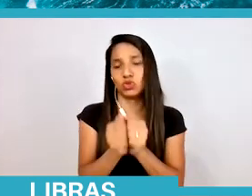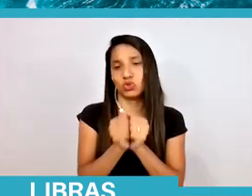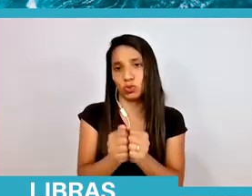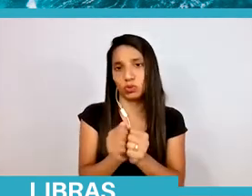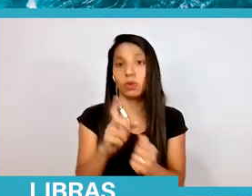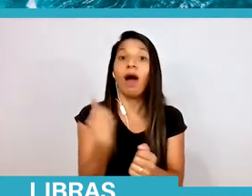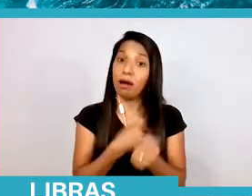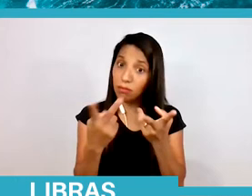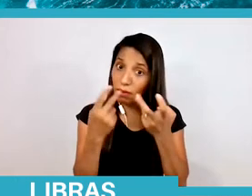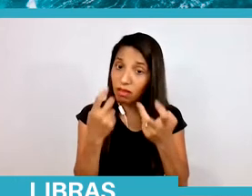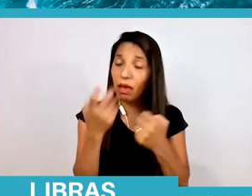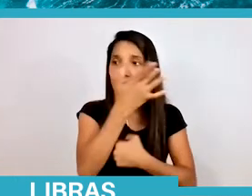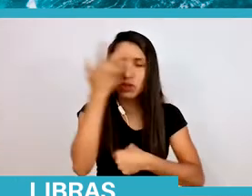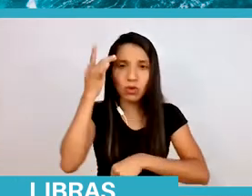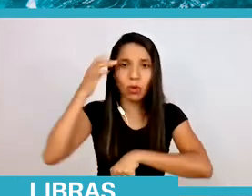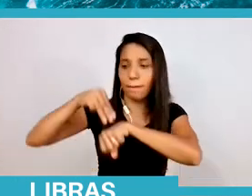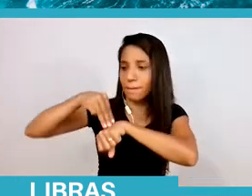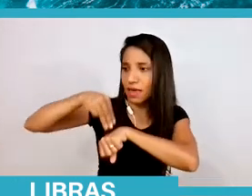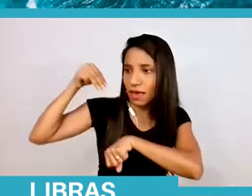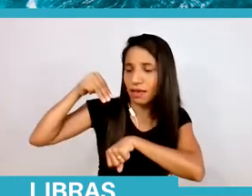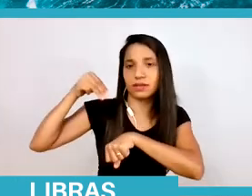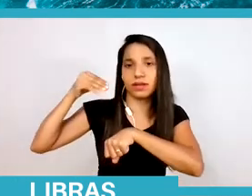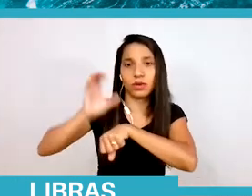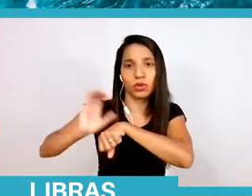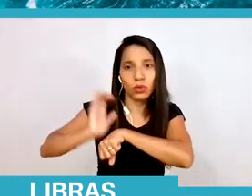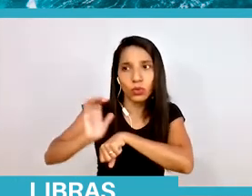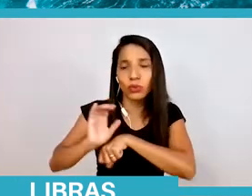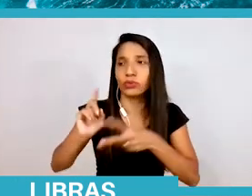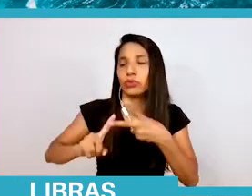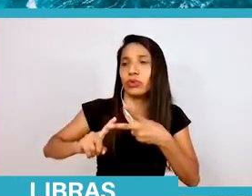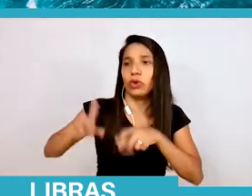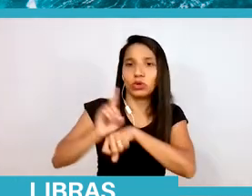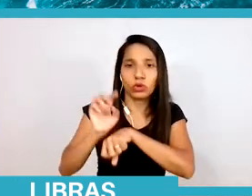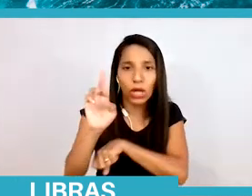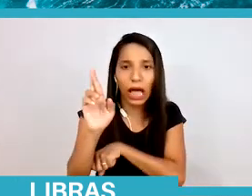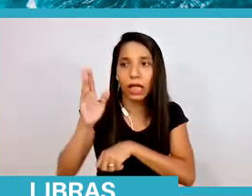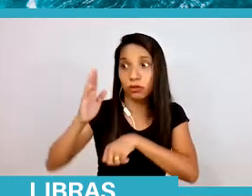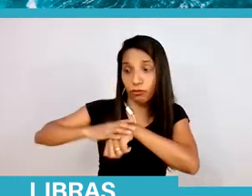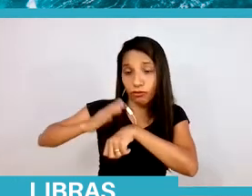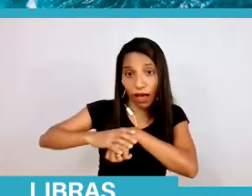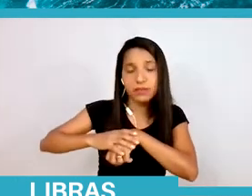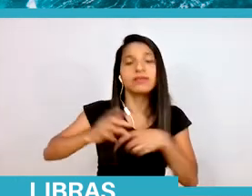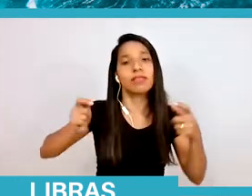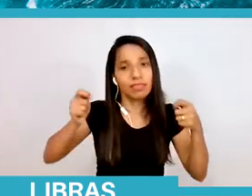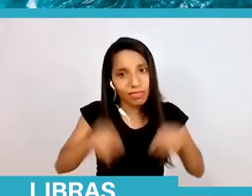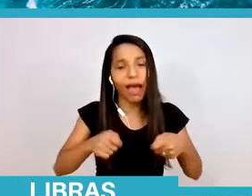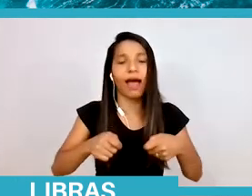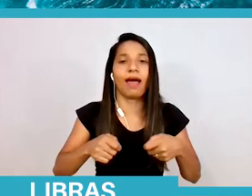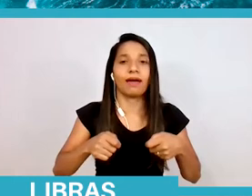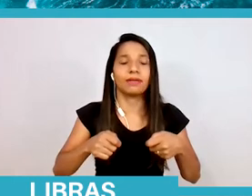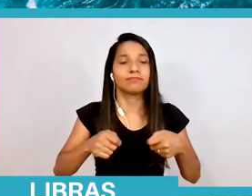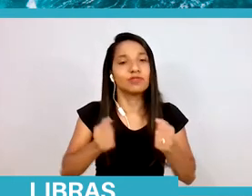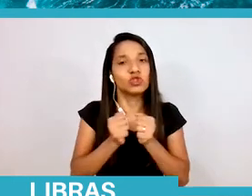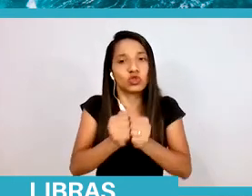mestrandos, doutorandos começando a empreender. Então, esse é um movimento que está acontecendo bem forte no Brasil, que é